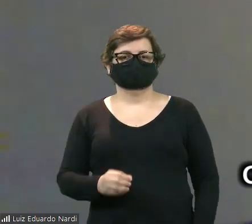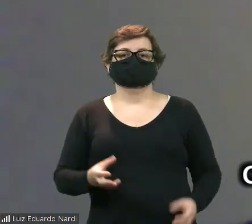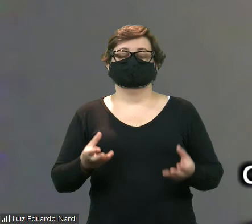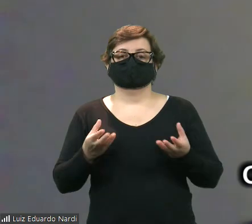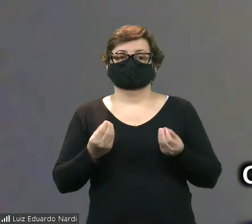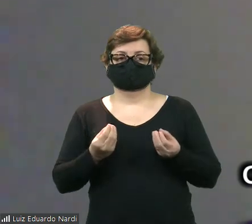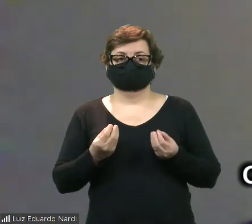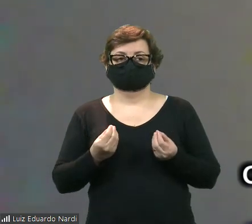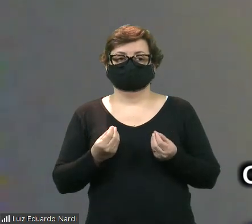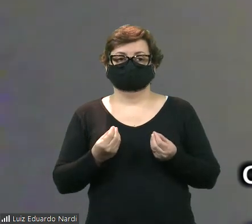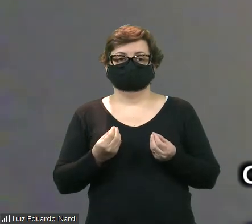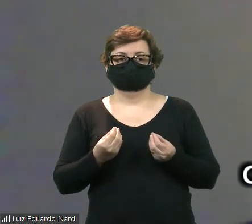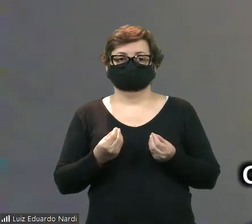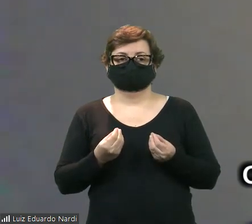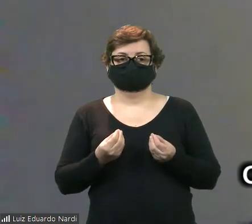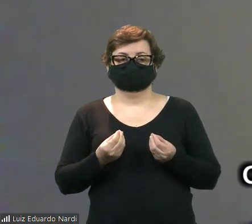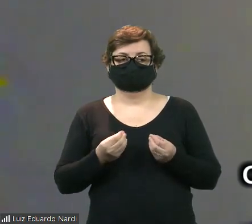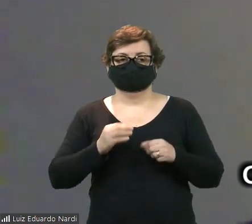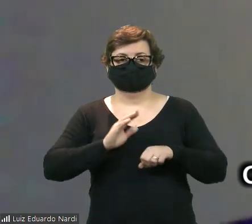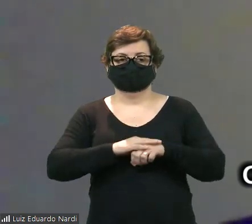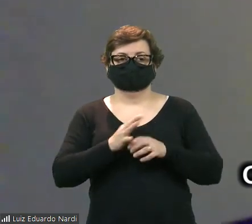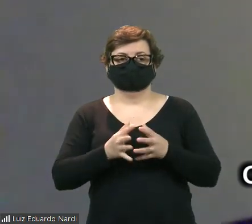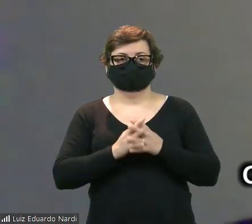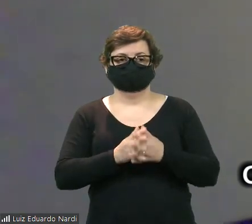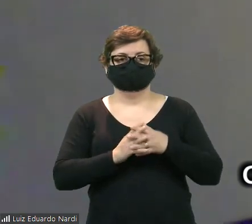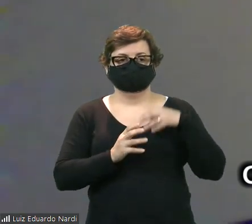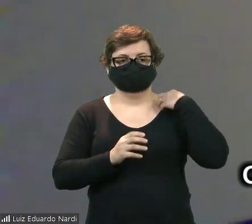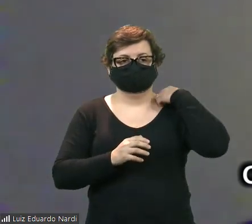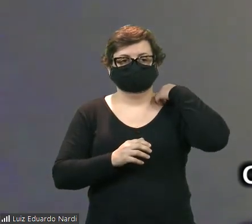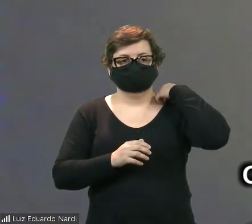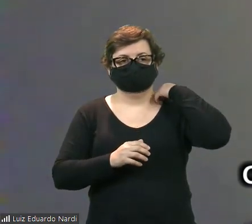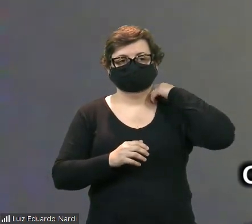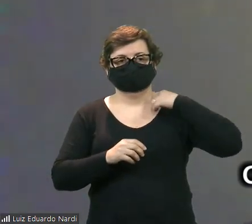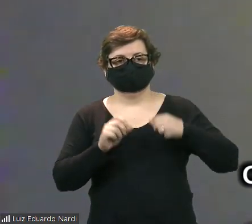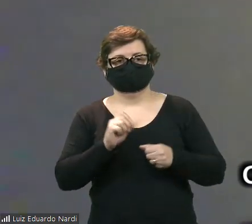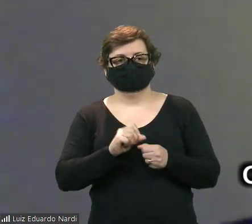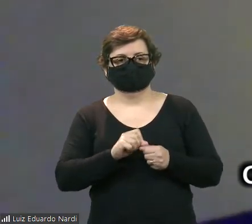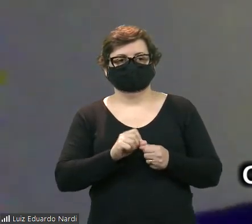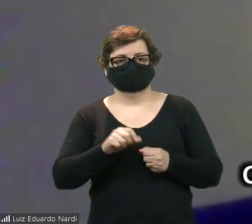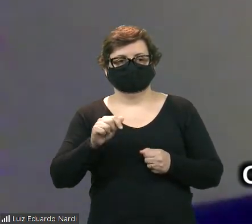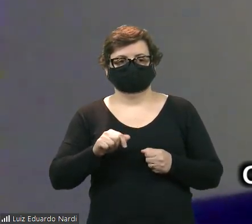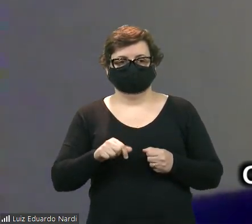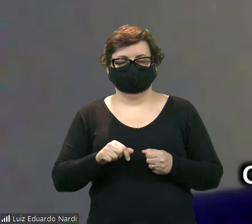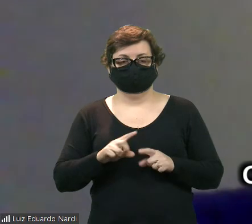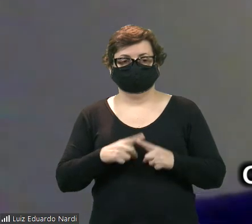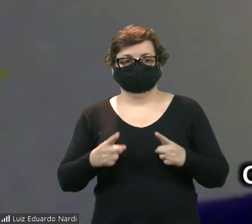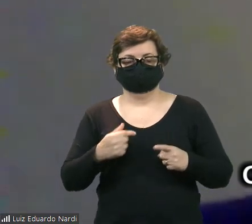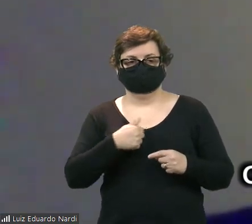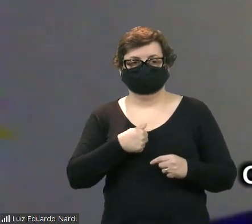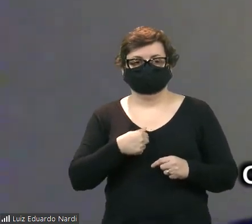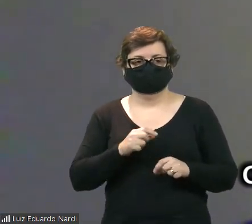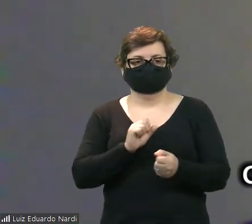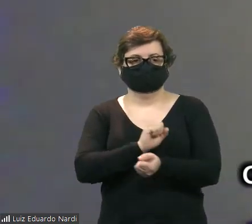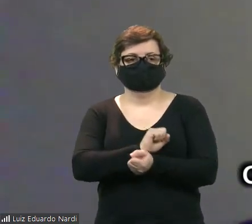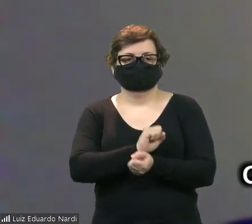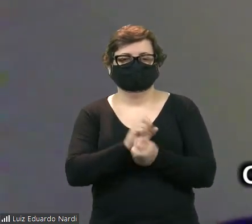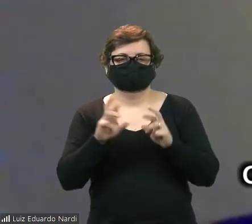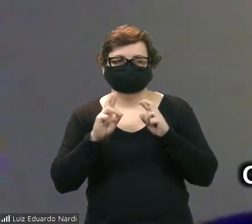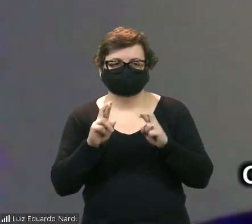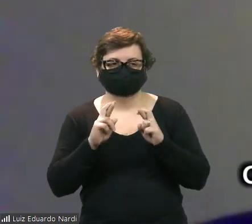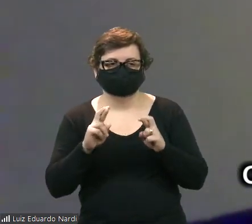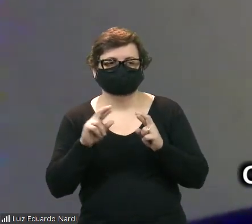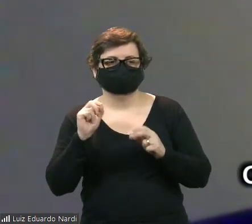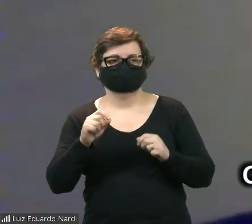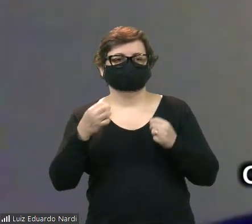complexo de fazer do que aqui em Marília. Mas eu espero que isso realmente dê certo, que no